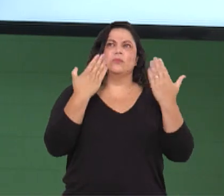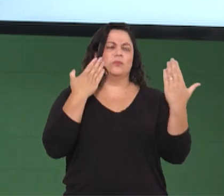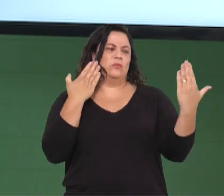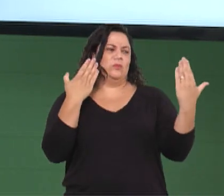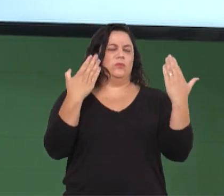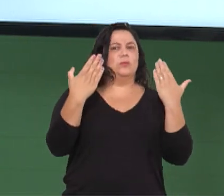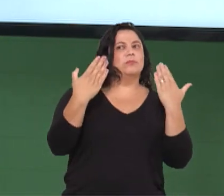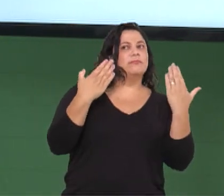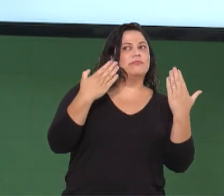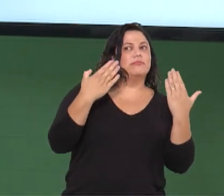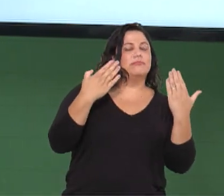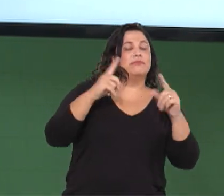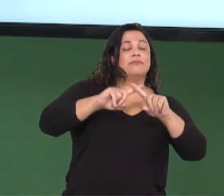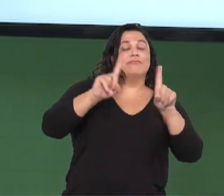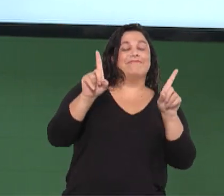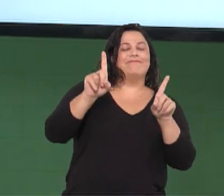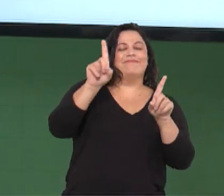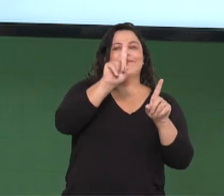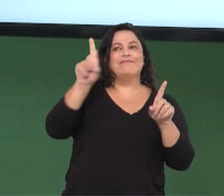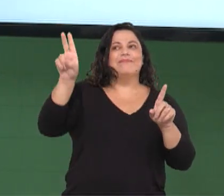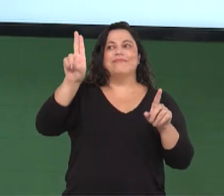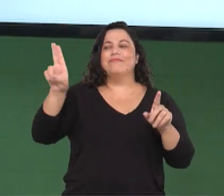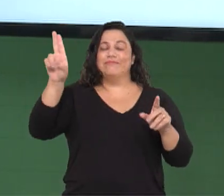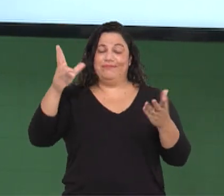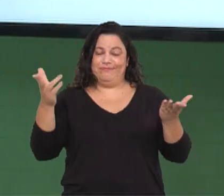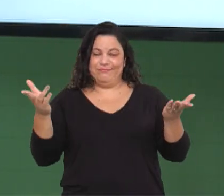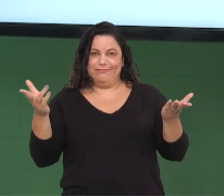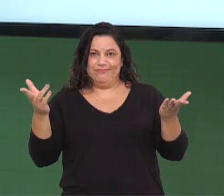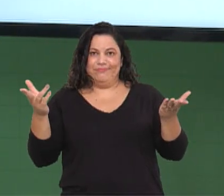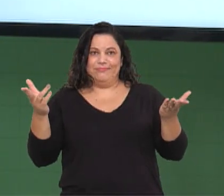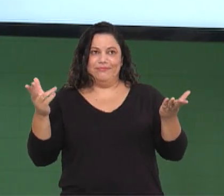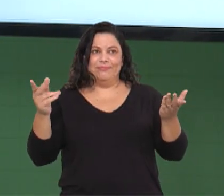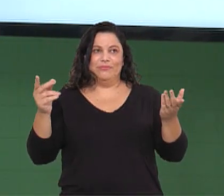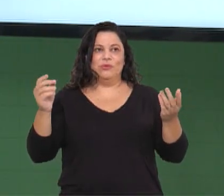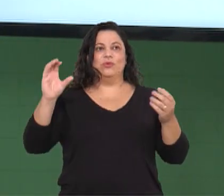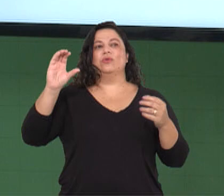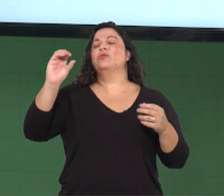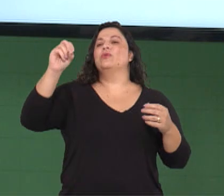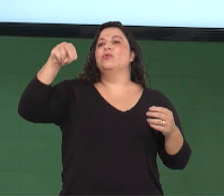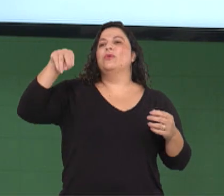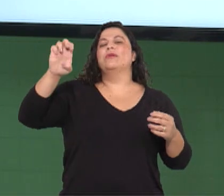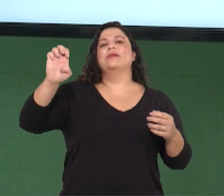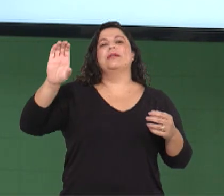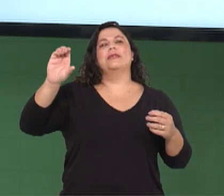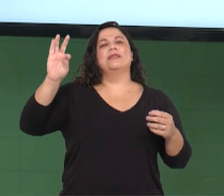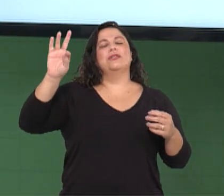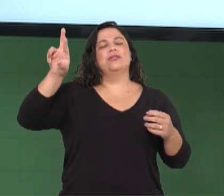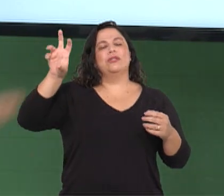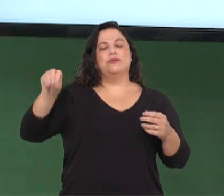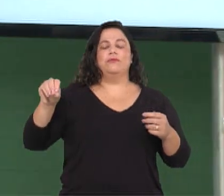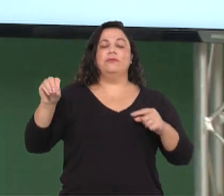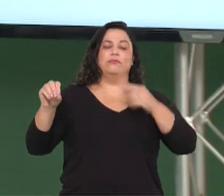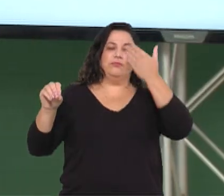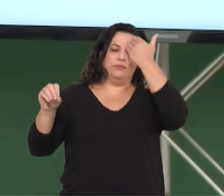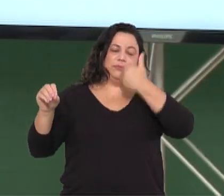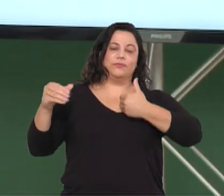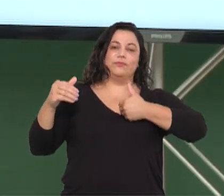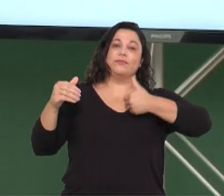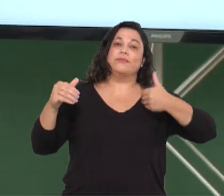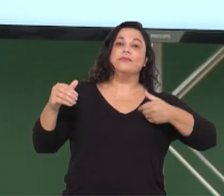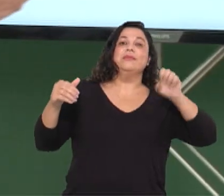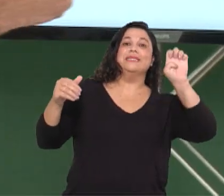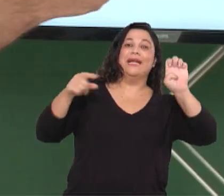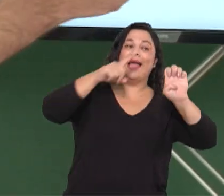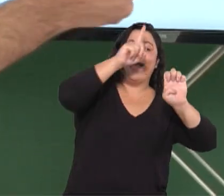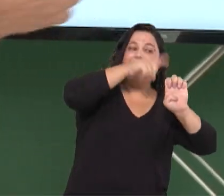conectivo. Lembram? Uma parte de mim é e outra parte é. Então eu tenho uma